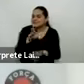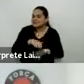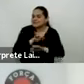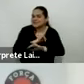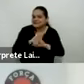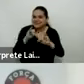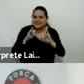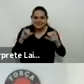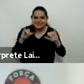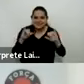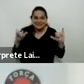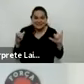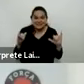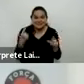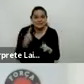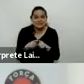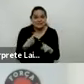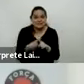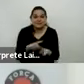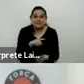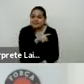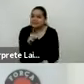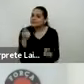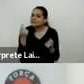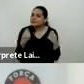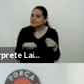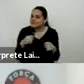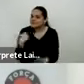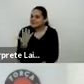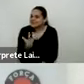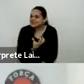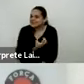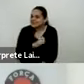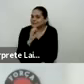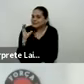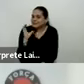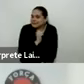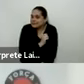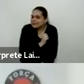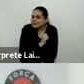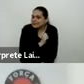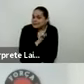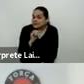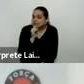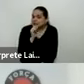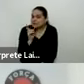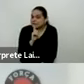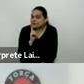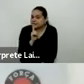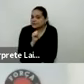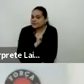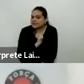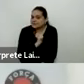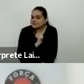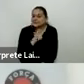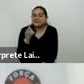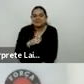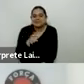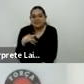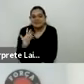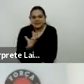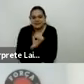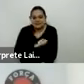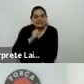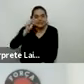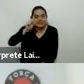e os motivos pelos quais vocês precisam baixar rapidinho, quem não baixou o app ainda. Precisa baixar sim